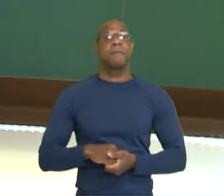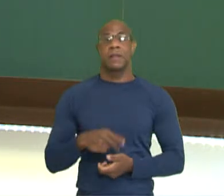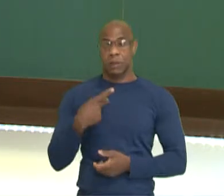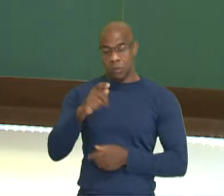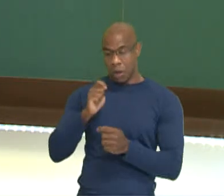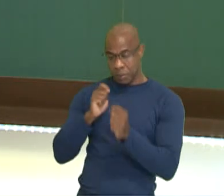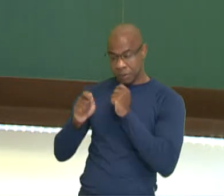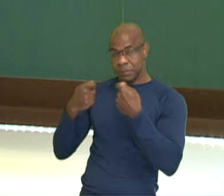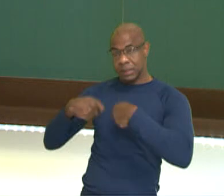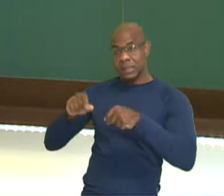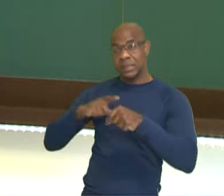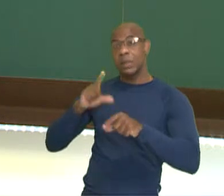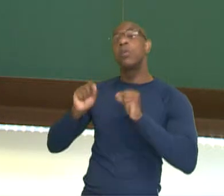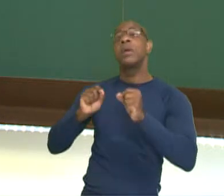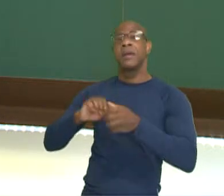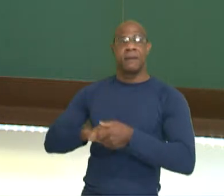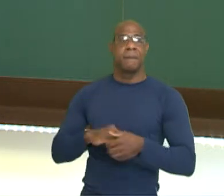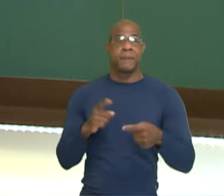vai ter que ter o quê, então?